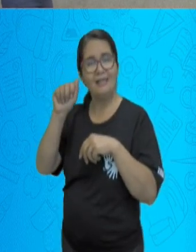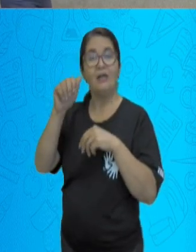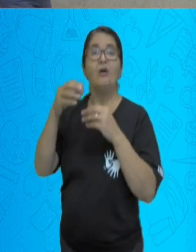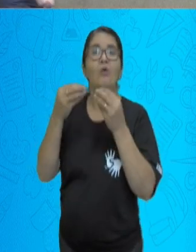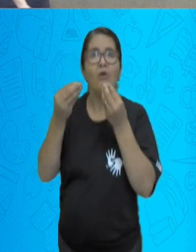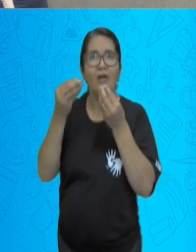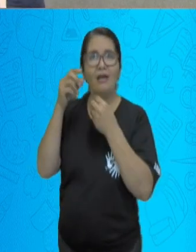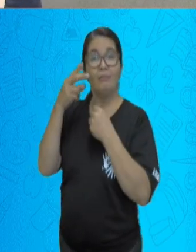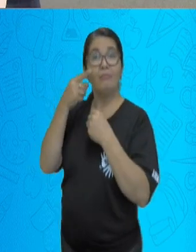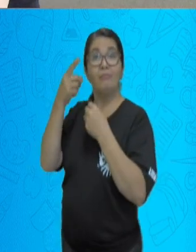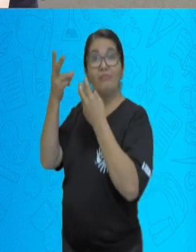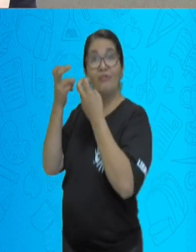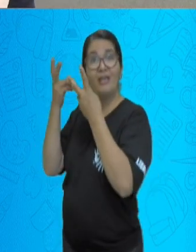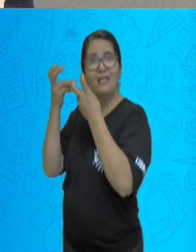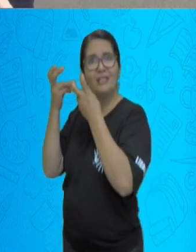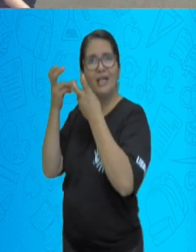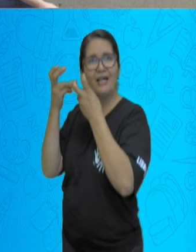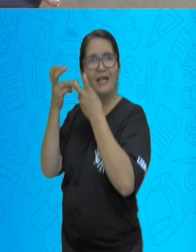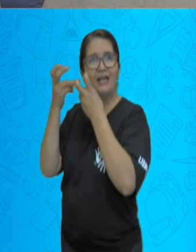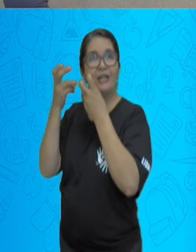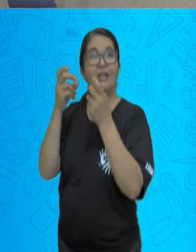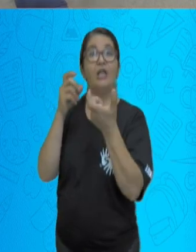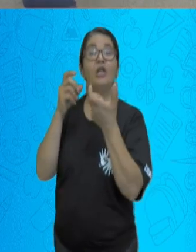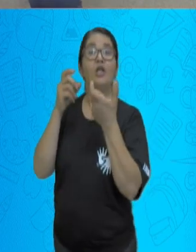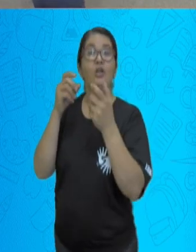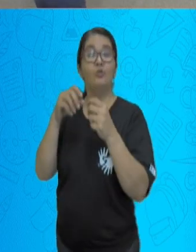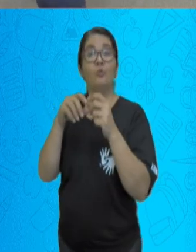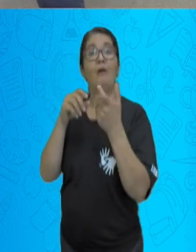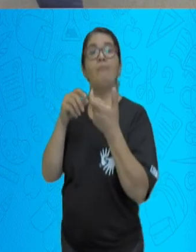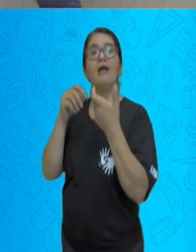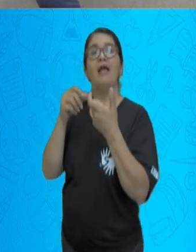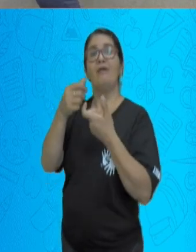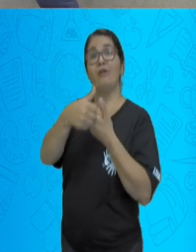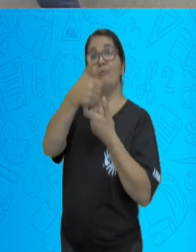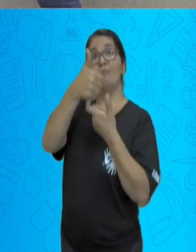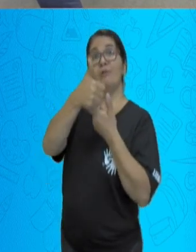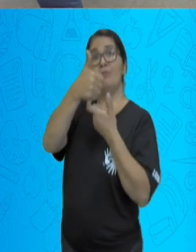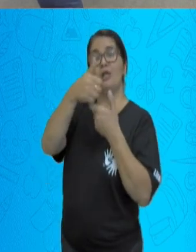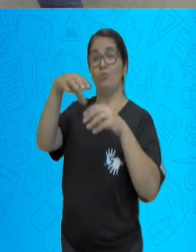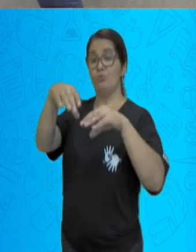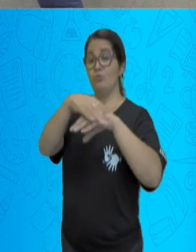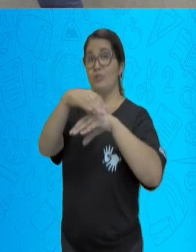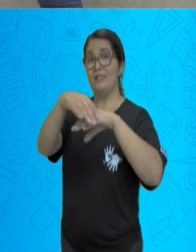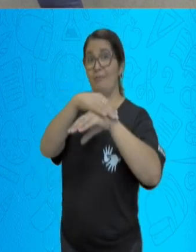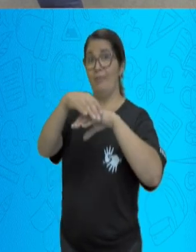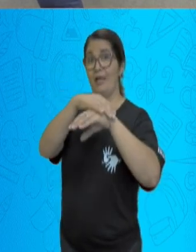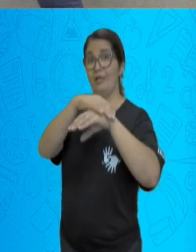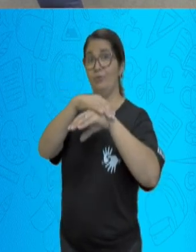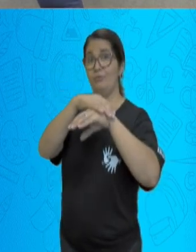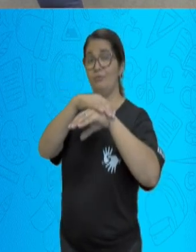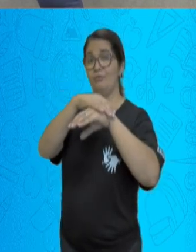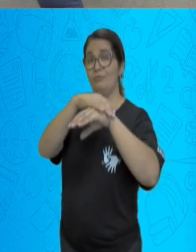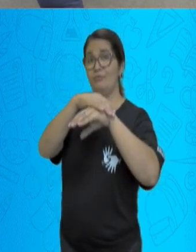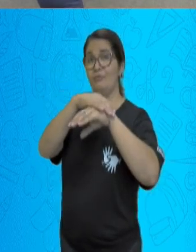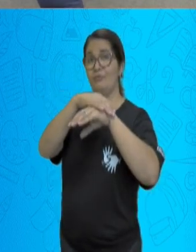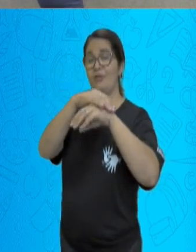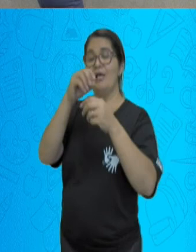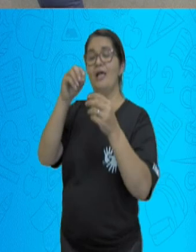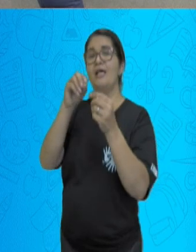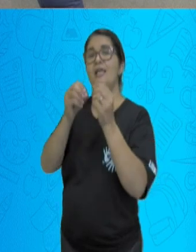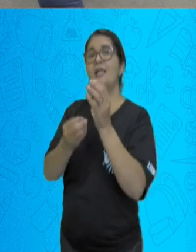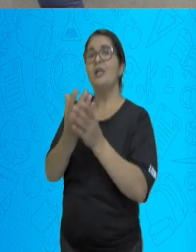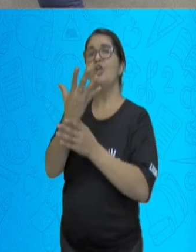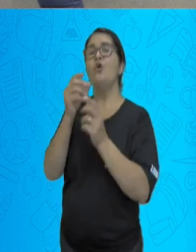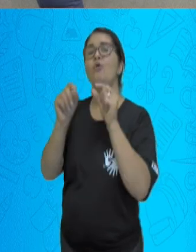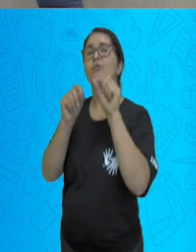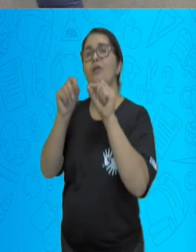palavra. Radical da palavra. O que eu entendo por radical da palavra? Não é a essência da palavra? Não é